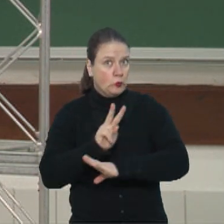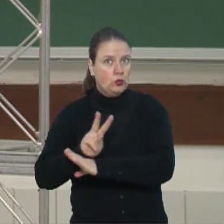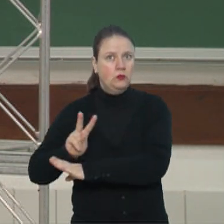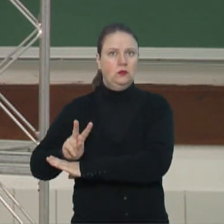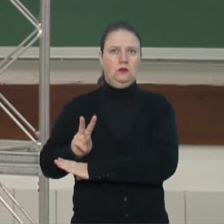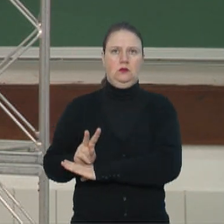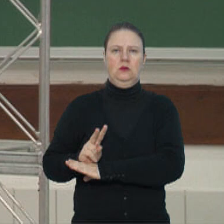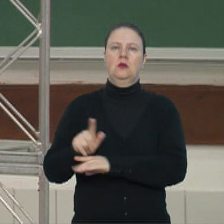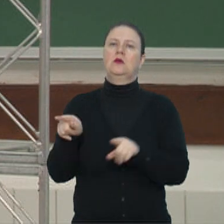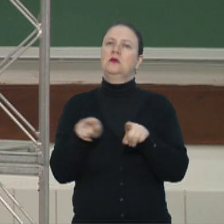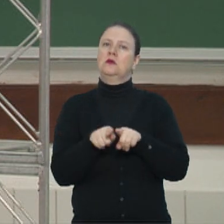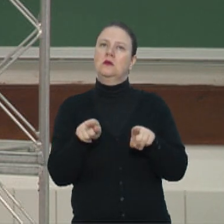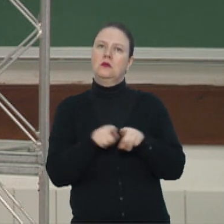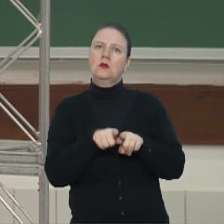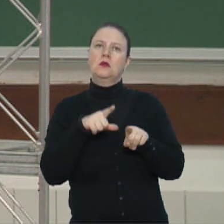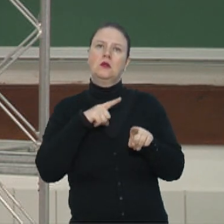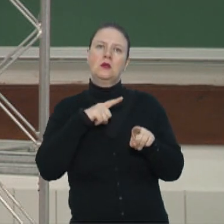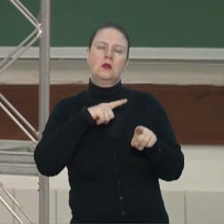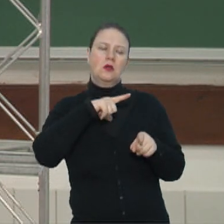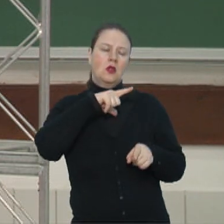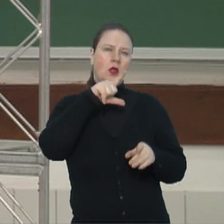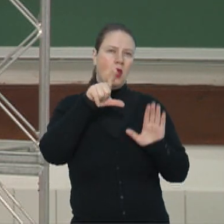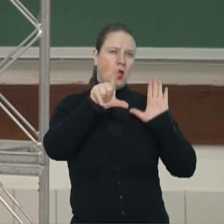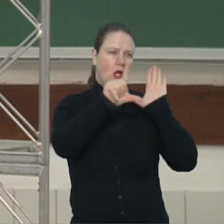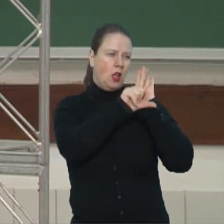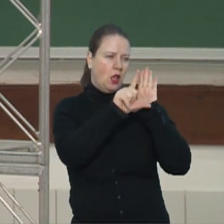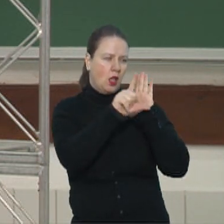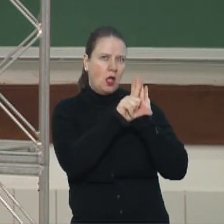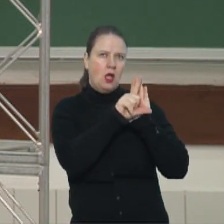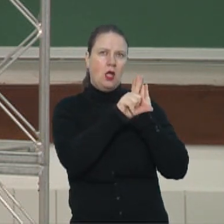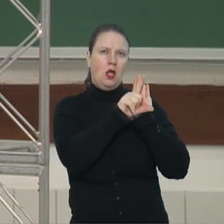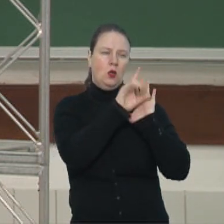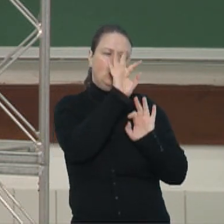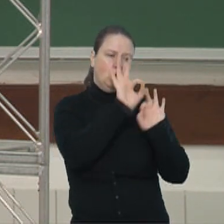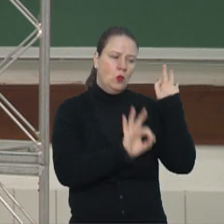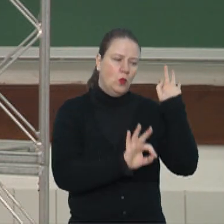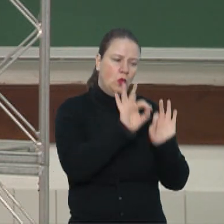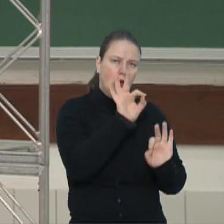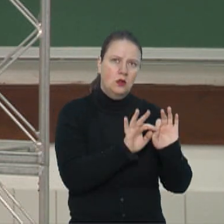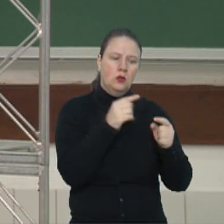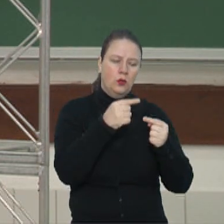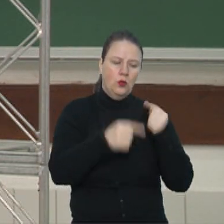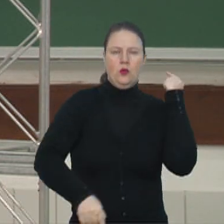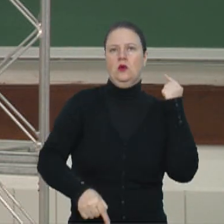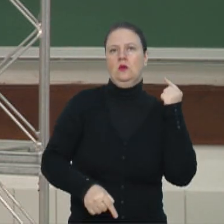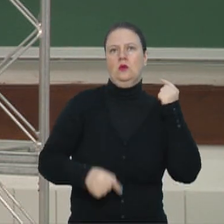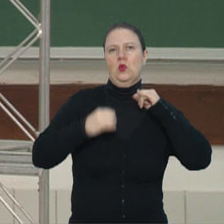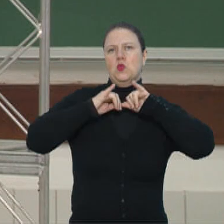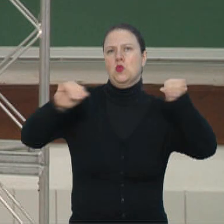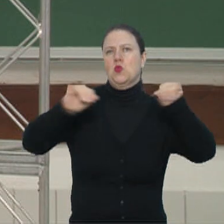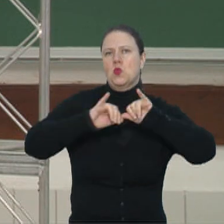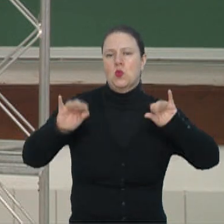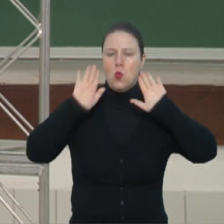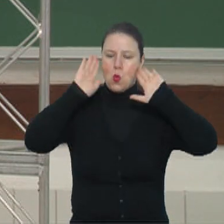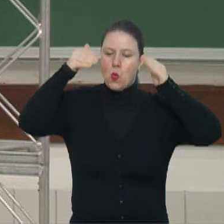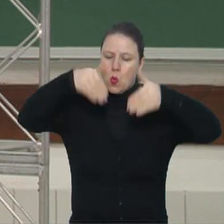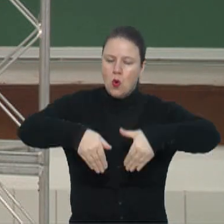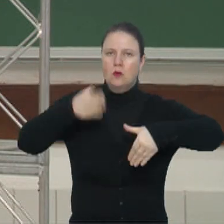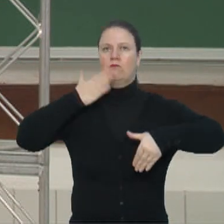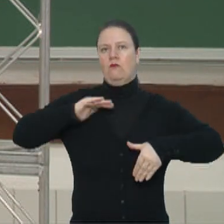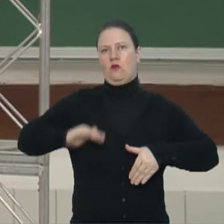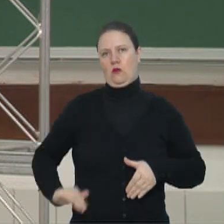documentos e existe também projetos de lei proibindo propagandas para crianças, focada para